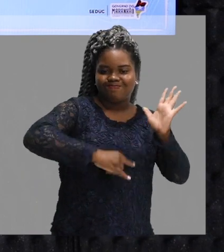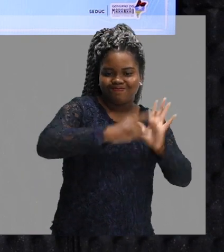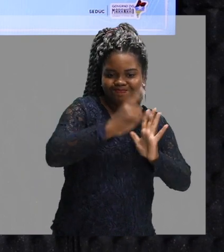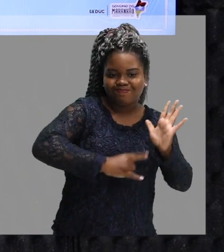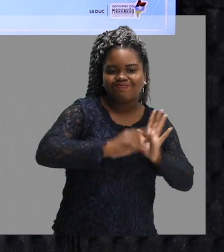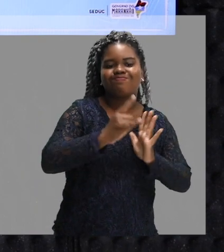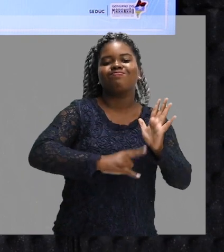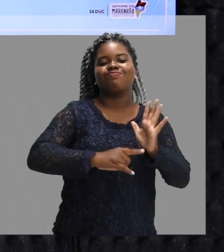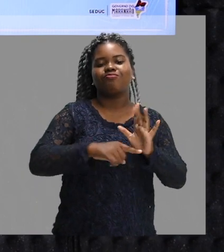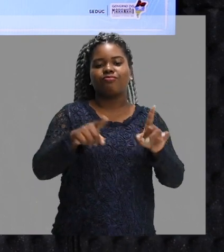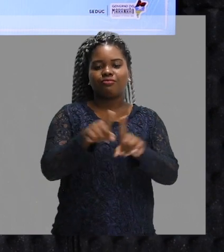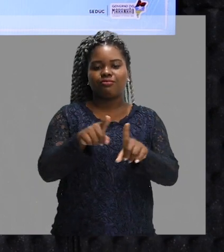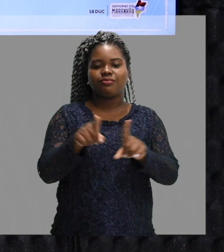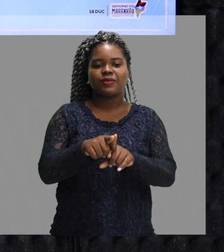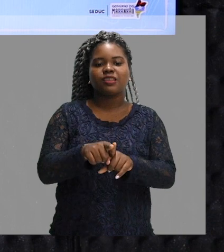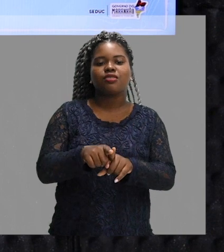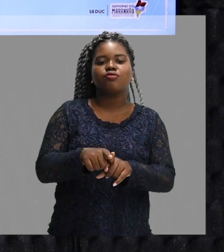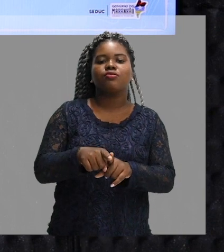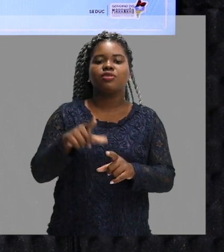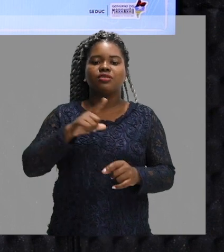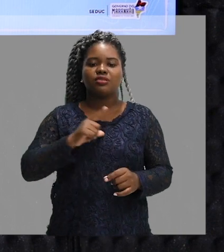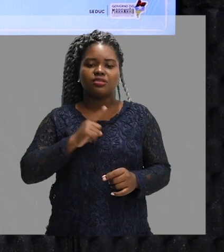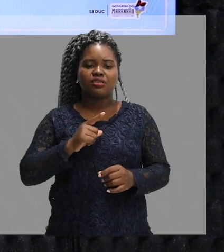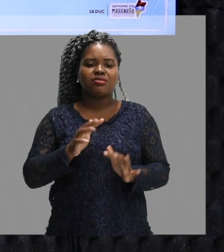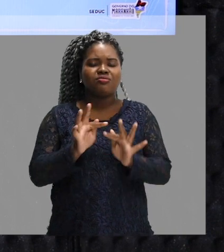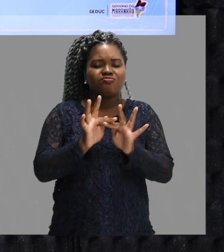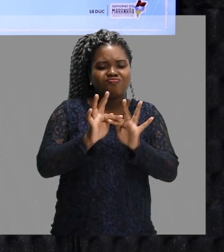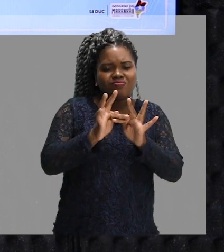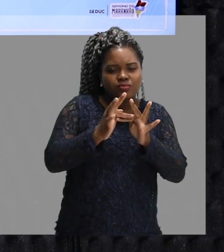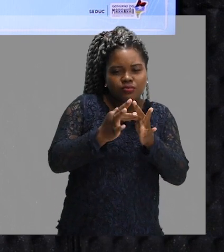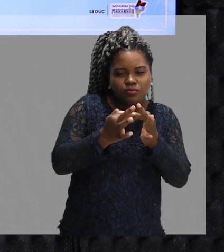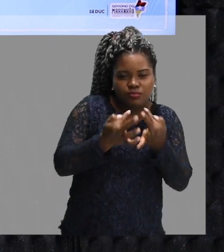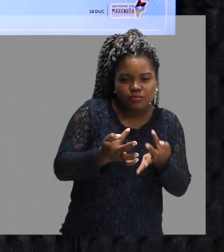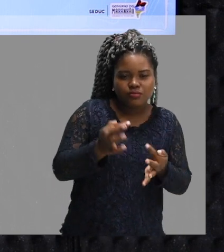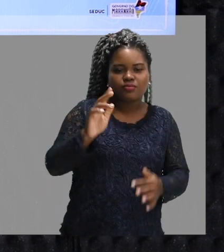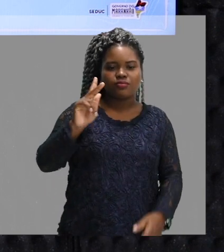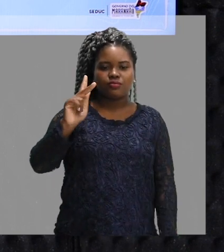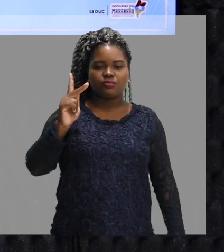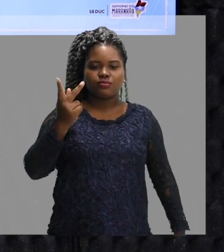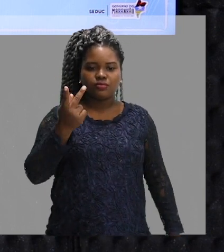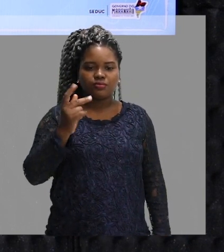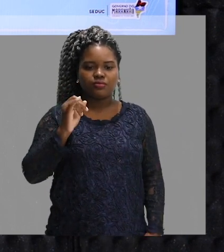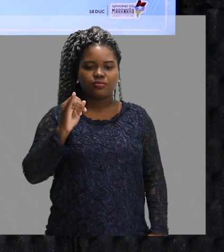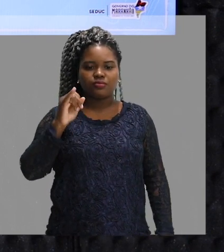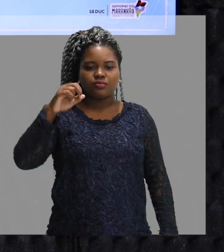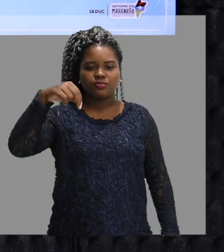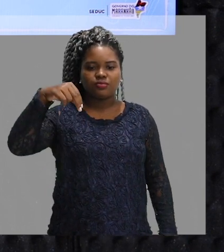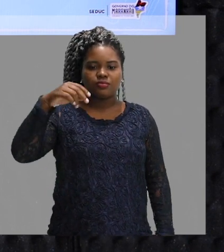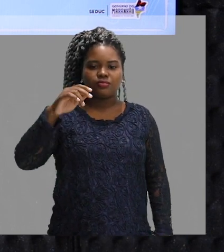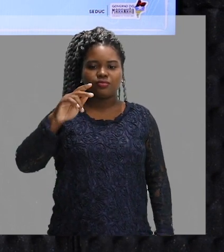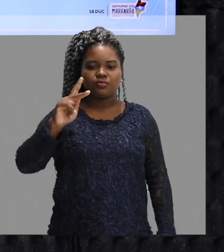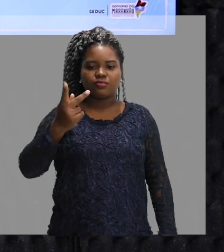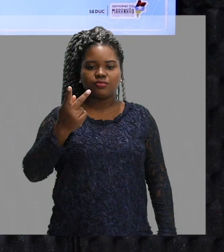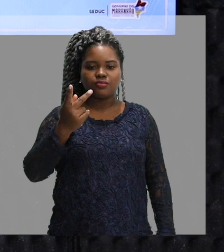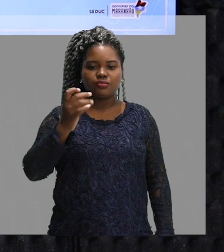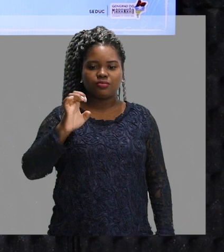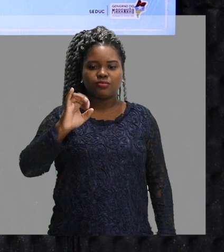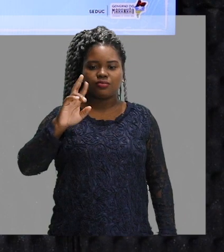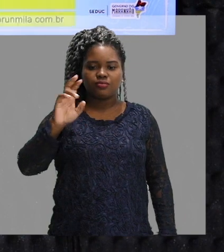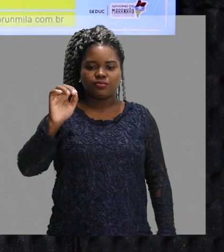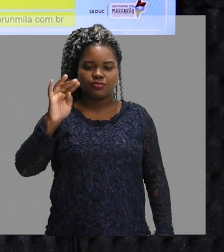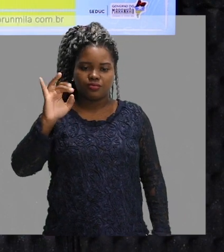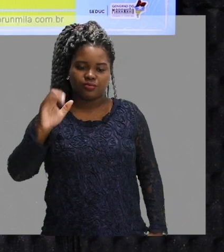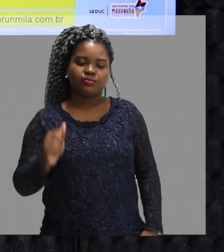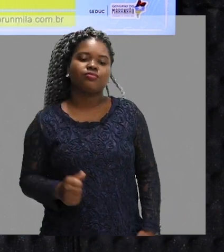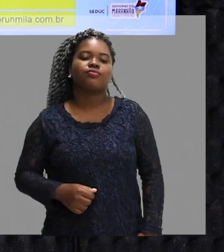falava uma linguagem um pouco mais simples do que a nobre, a hierática, e a classe escrava falava a linguagem